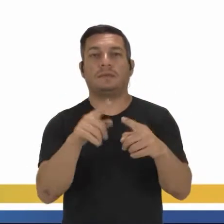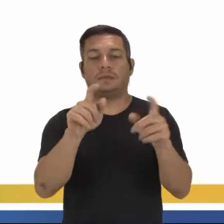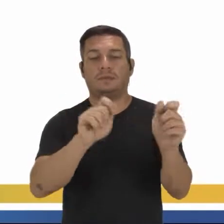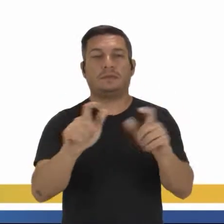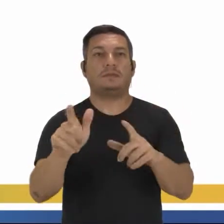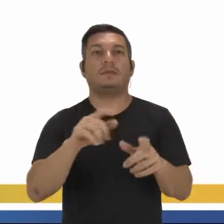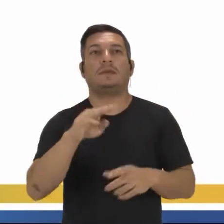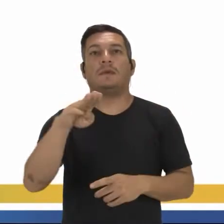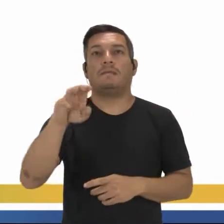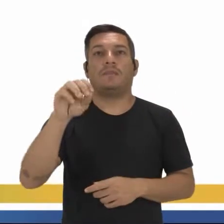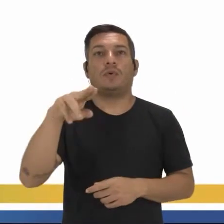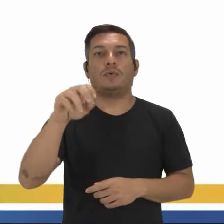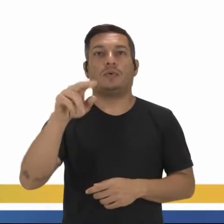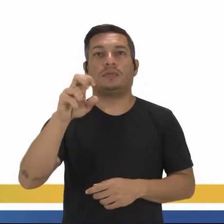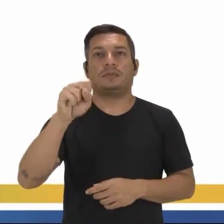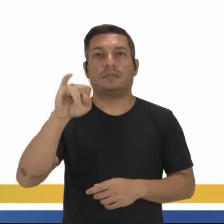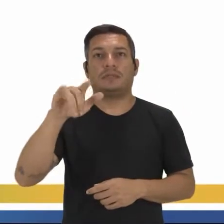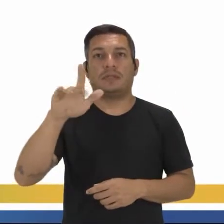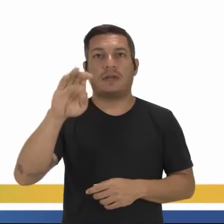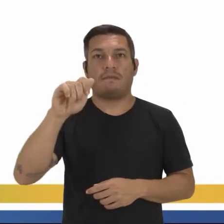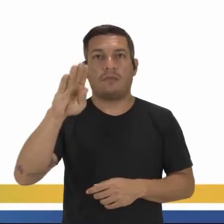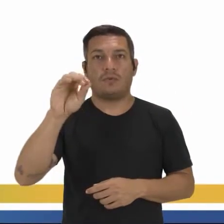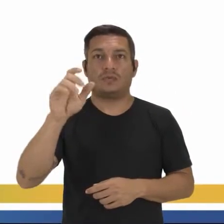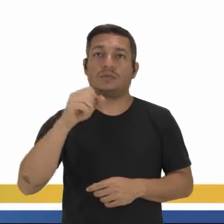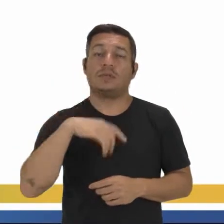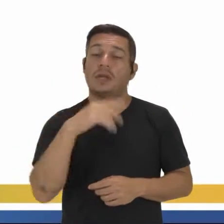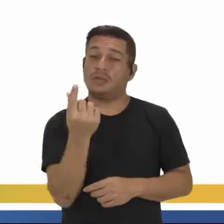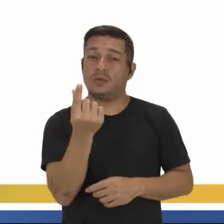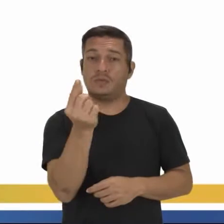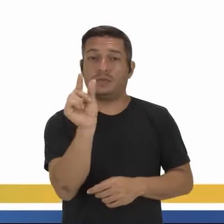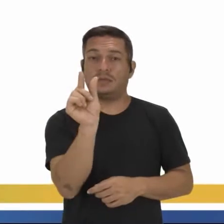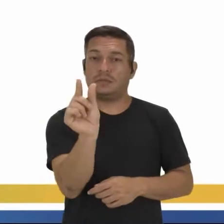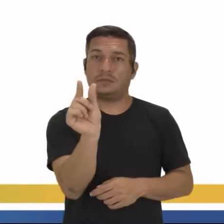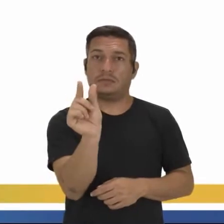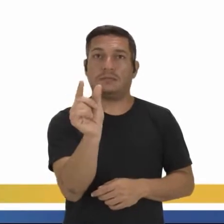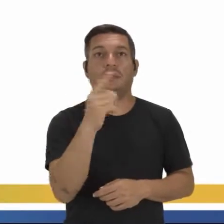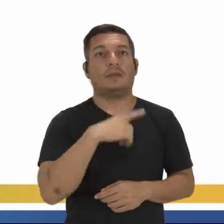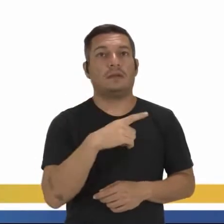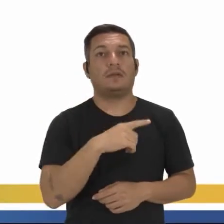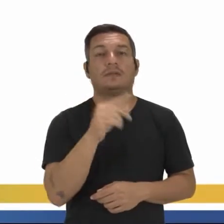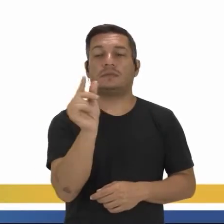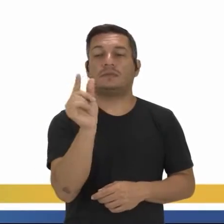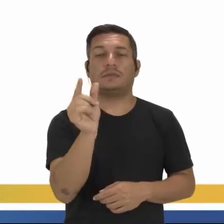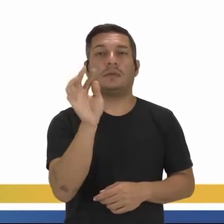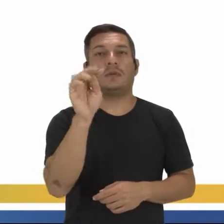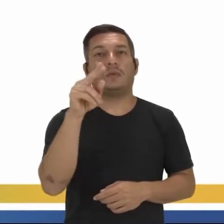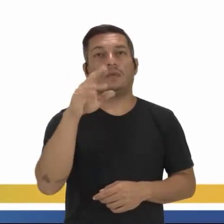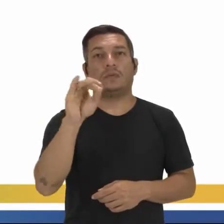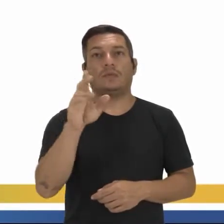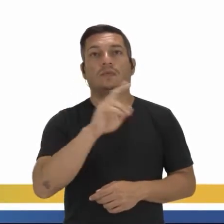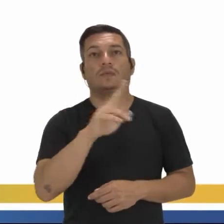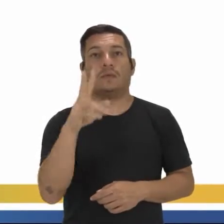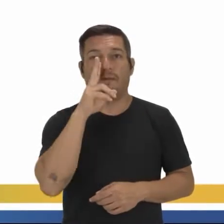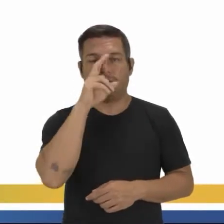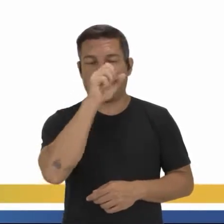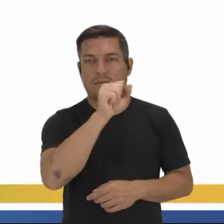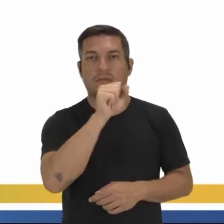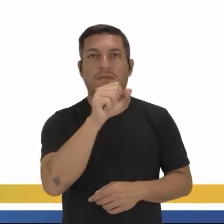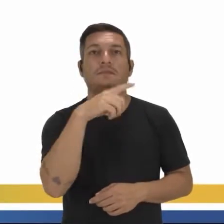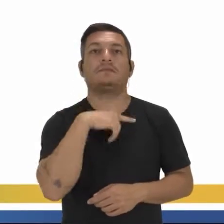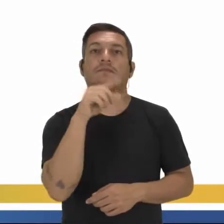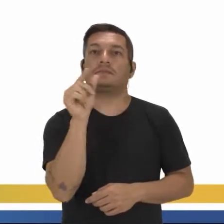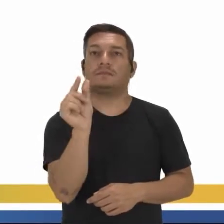Monossílabos. Monossílabos, como o próprio nome já diz, são palavras de uma única sílaba. Existem os monossílabos tônicos, que nós chamamos fortes, e